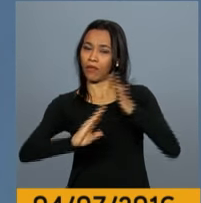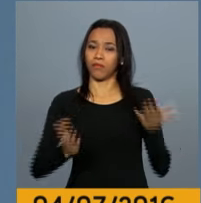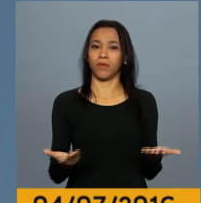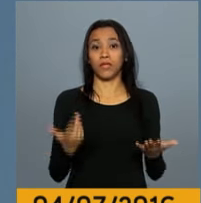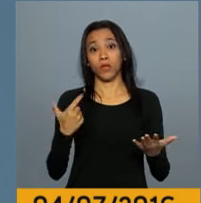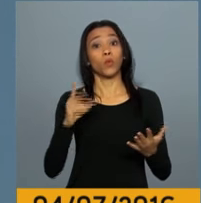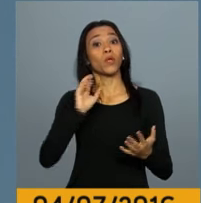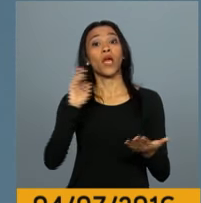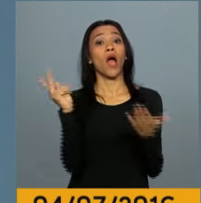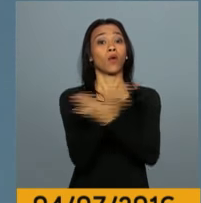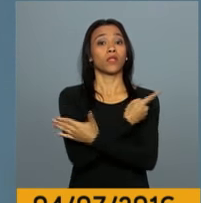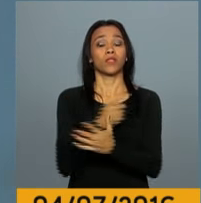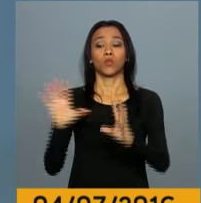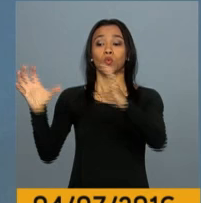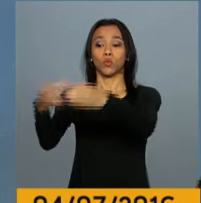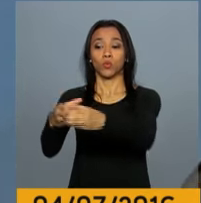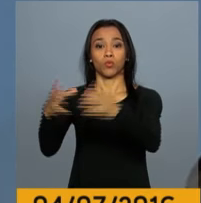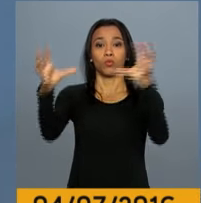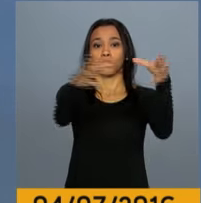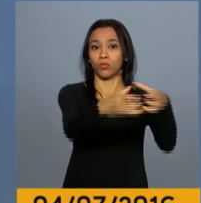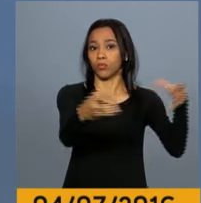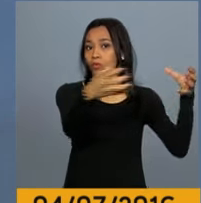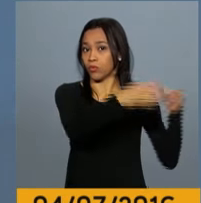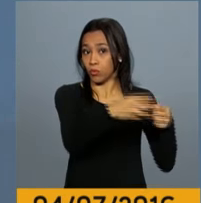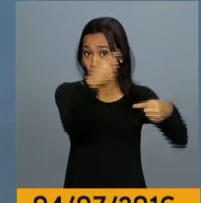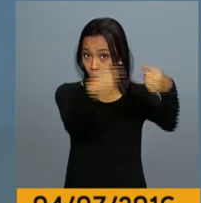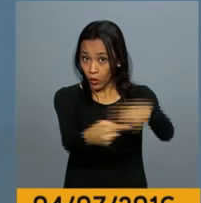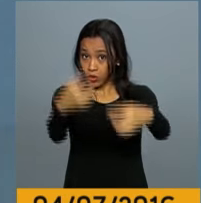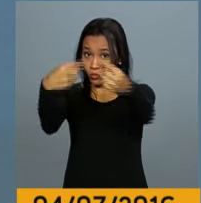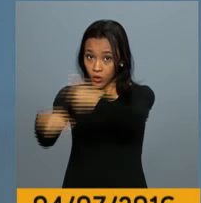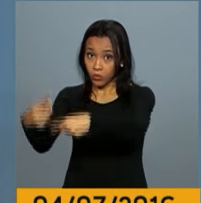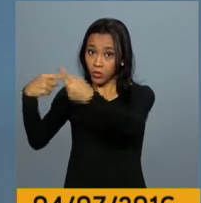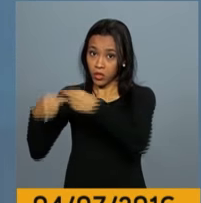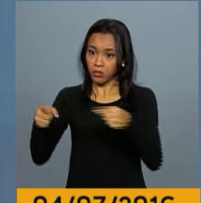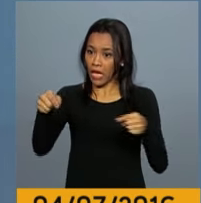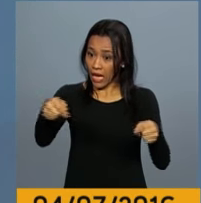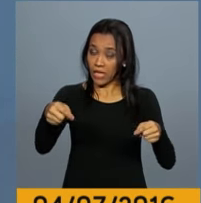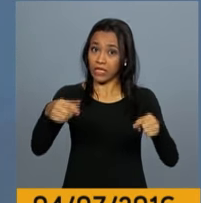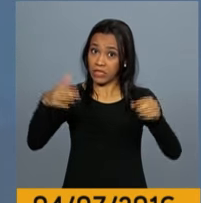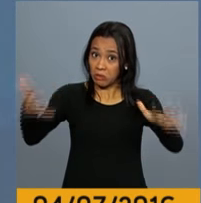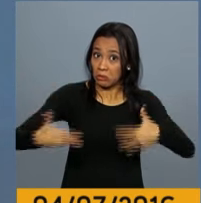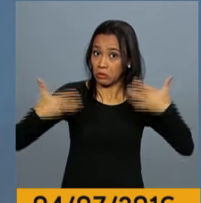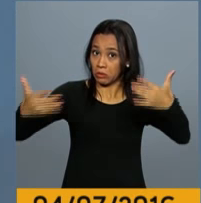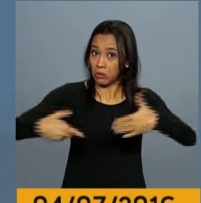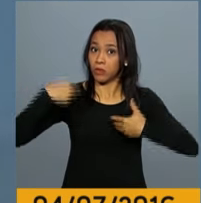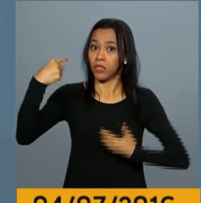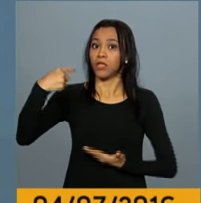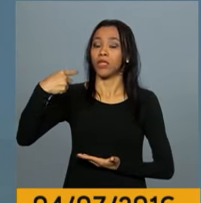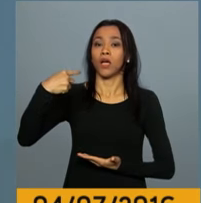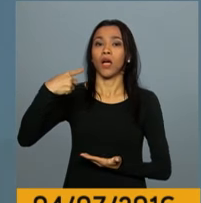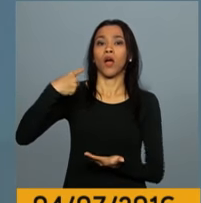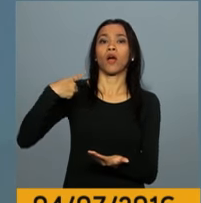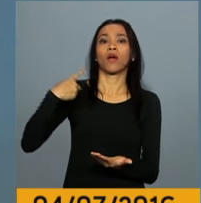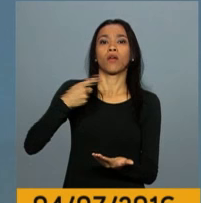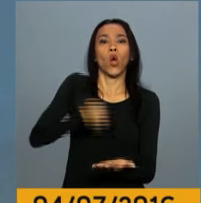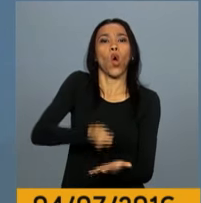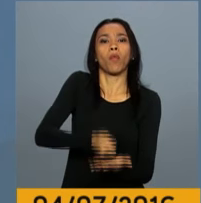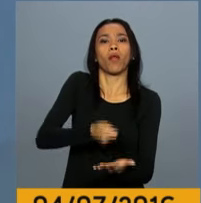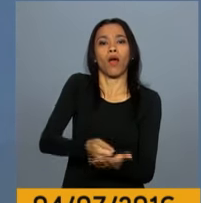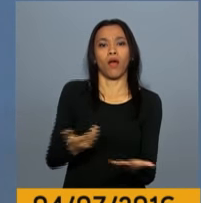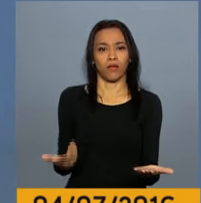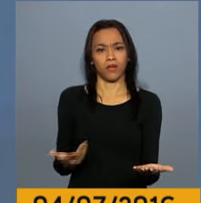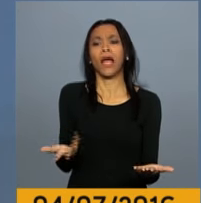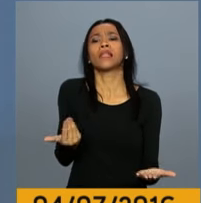políticos, certa e seguramente, motivariam aqueles que viriam cobrar o acordo fixado, o